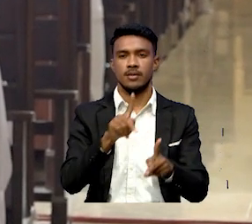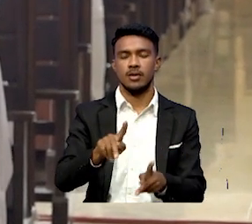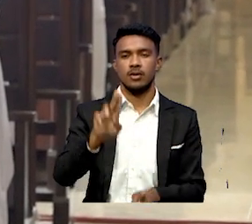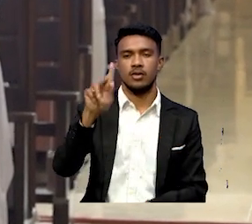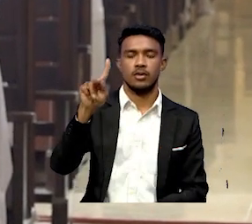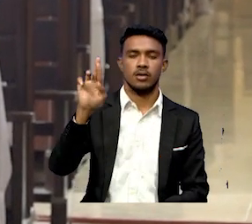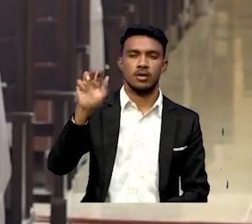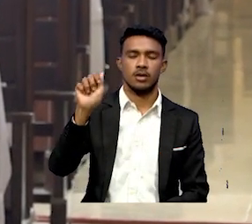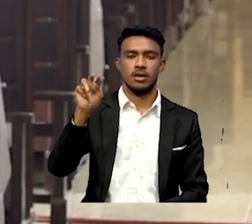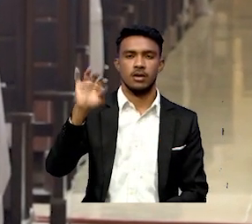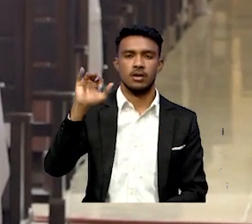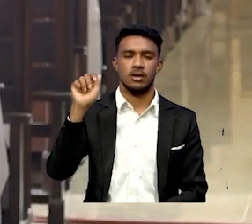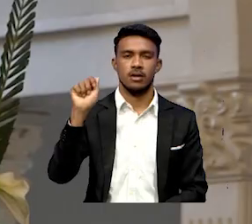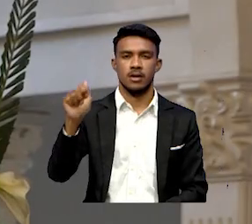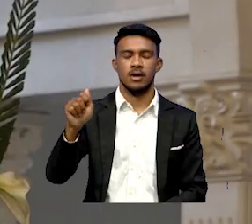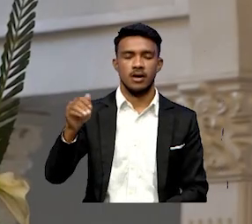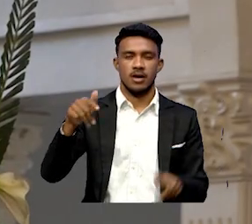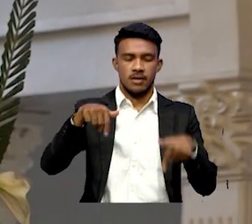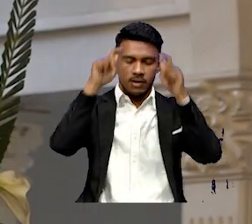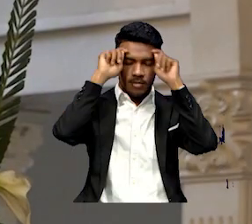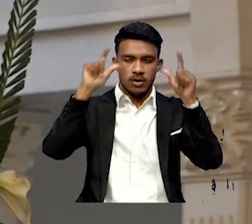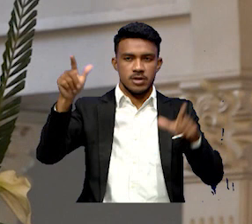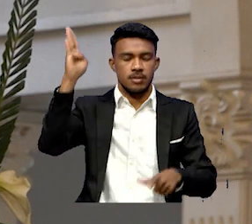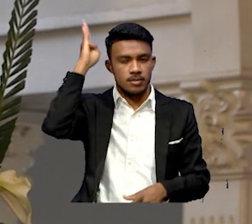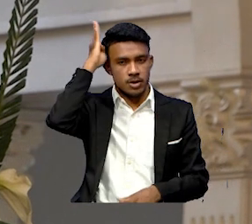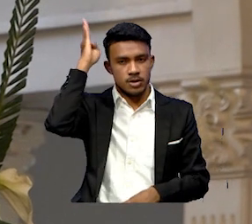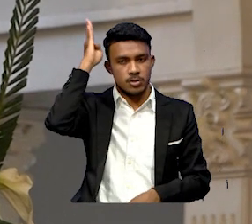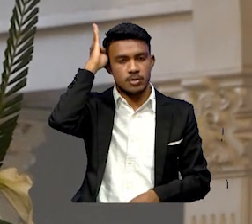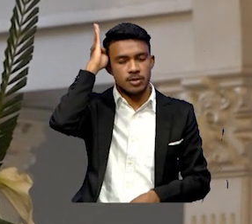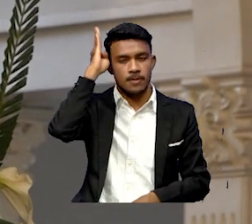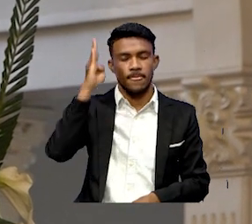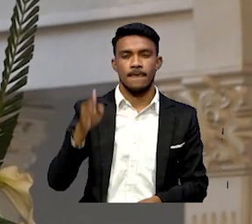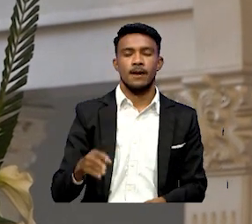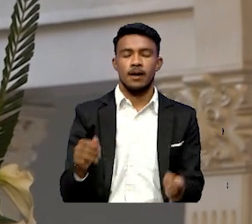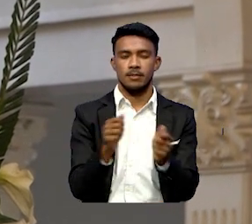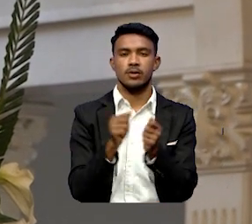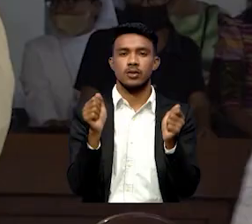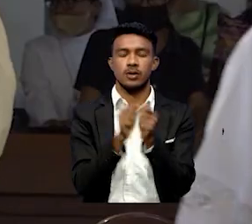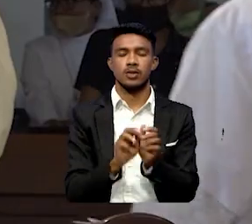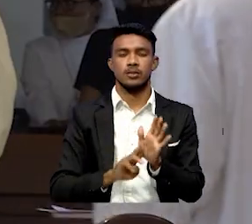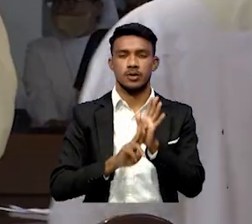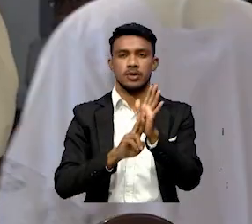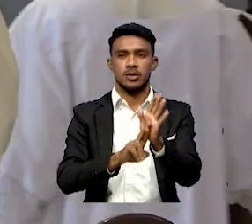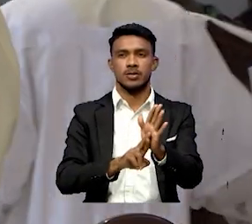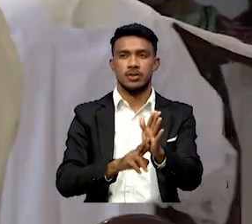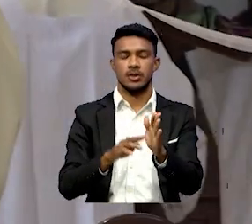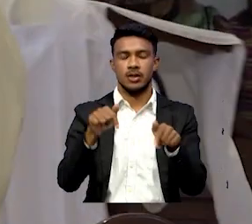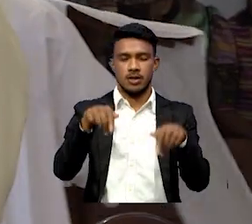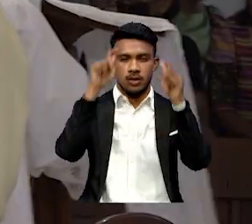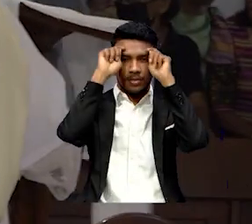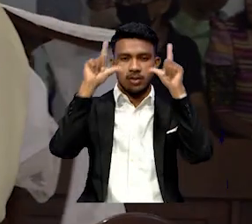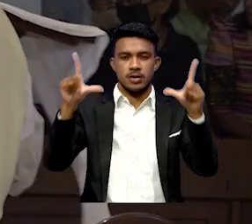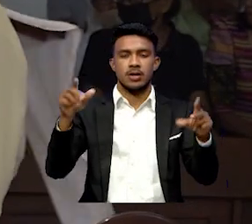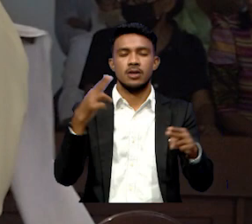Timor-Leste mos, Arcebispo Metropolitana Delhi, Dom Virgílio do Carmo da Silva, HDB, Ramundo com representante Santa Sé e a Timor-Leste,